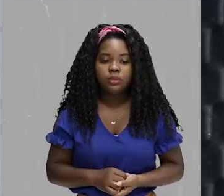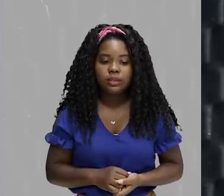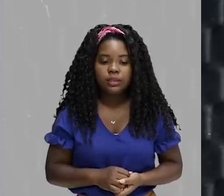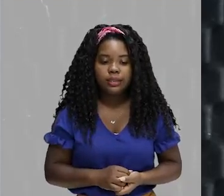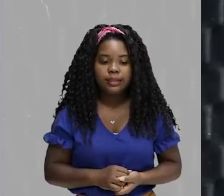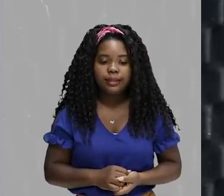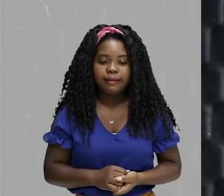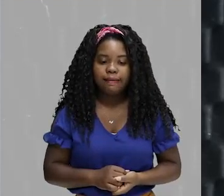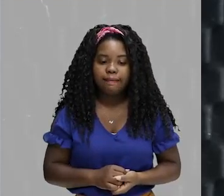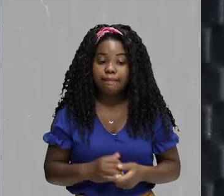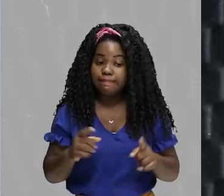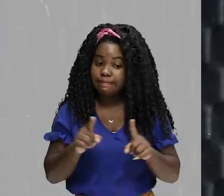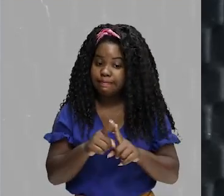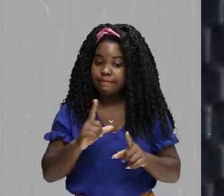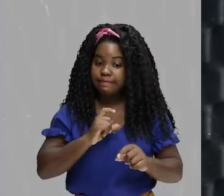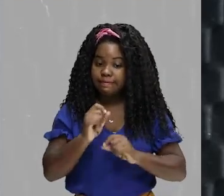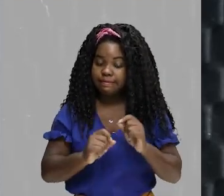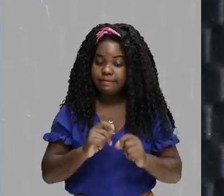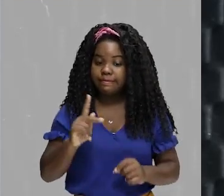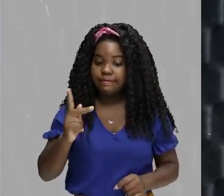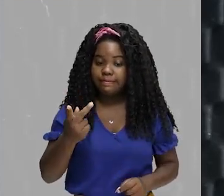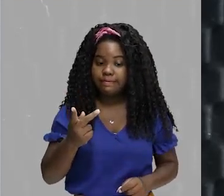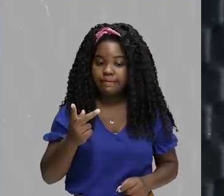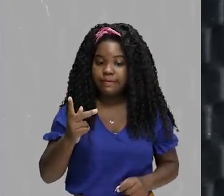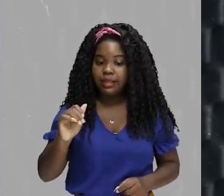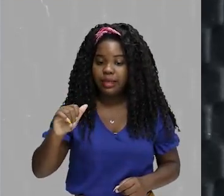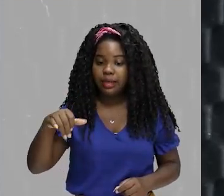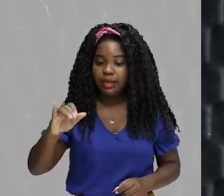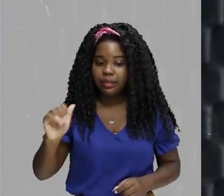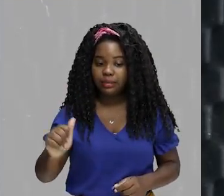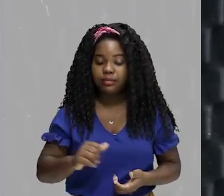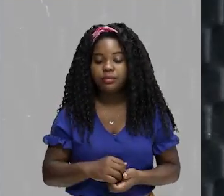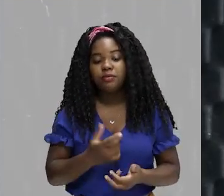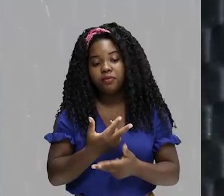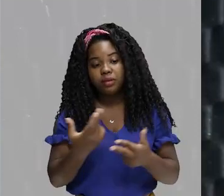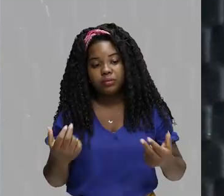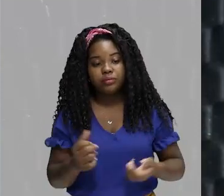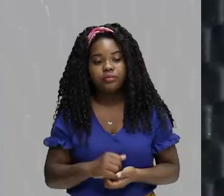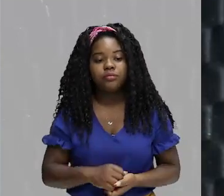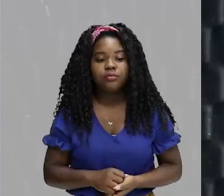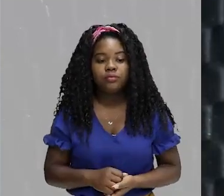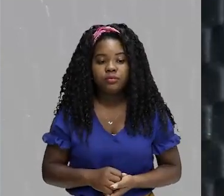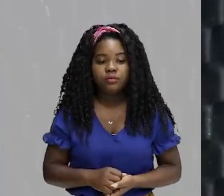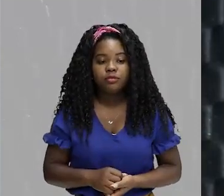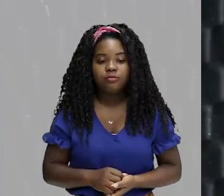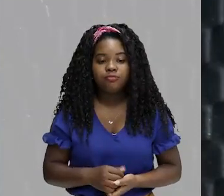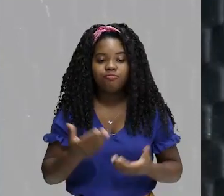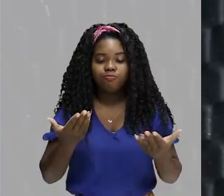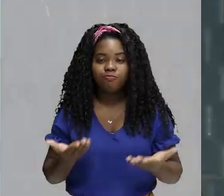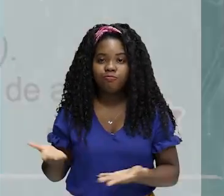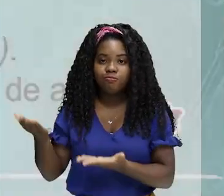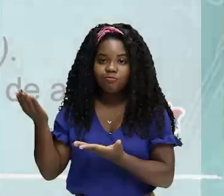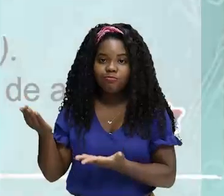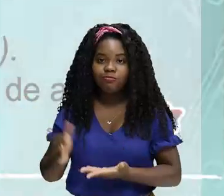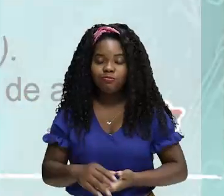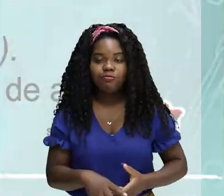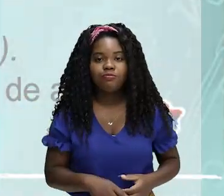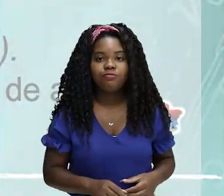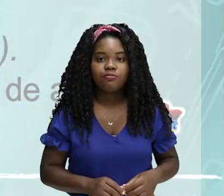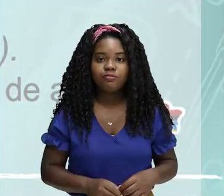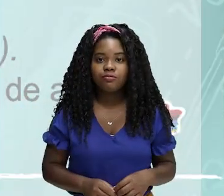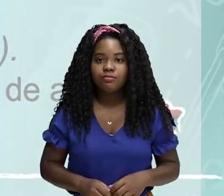Nós temos aqui também hayas metido e por aí vai. Mil desculpas por